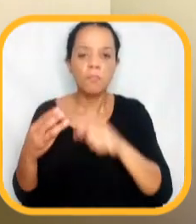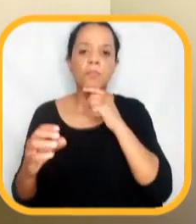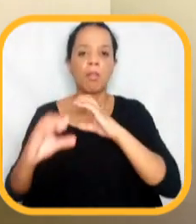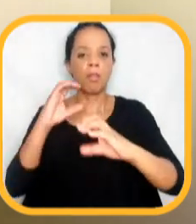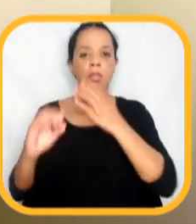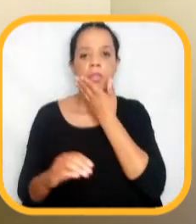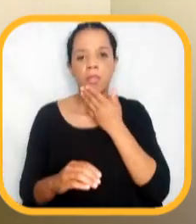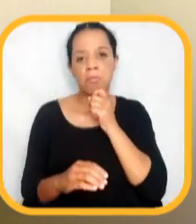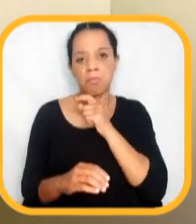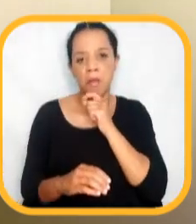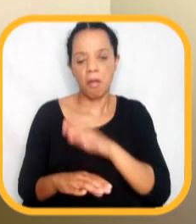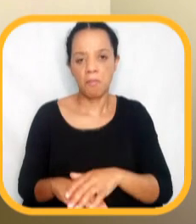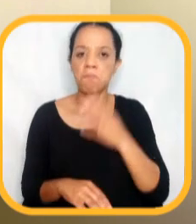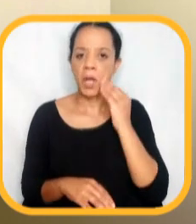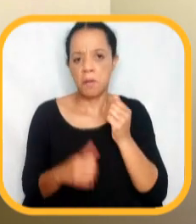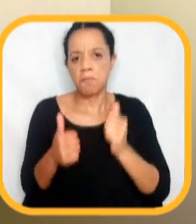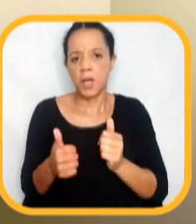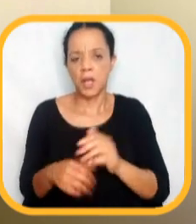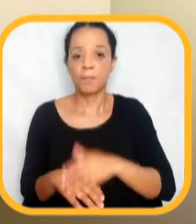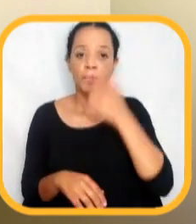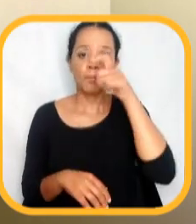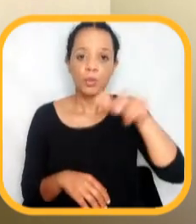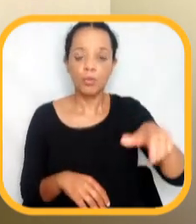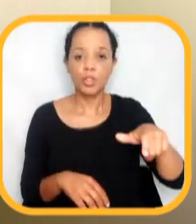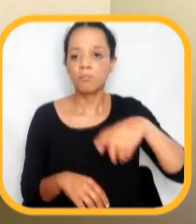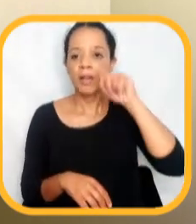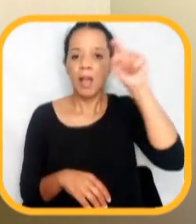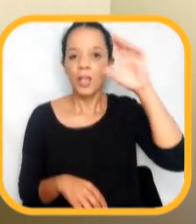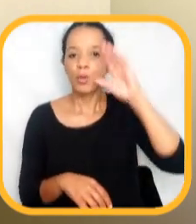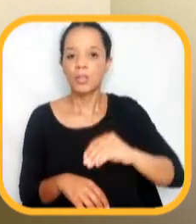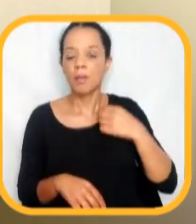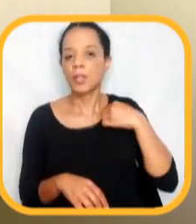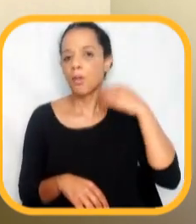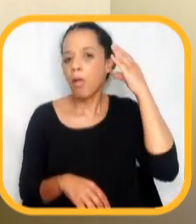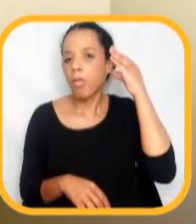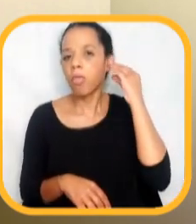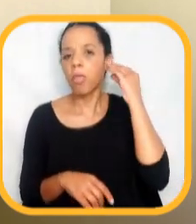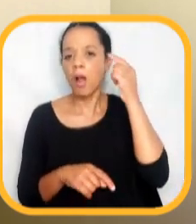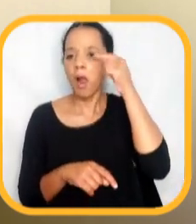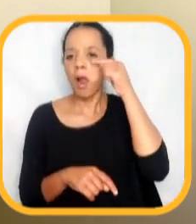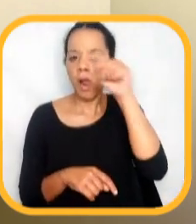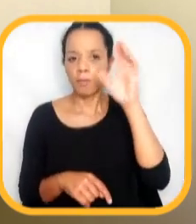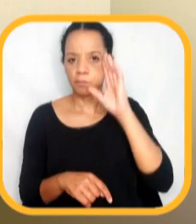labial, consigo comunicar. Creio que bem, muita gente não sabe que eu ouço mal.